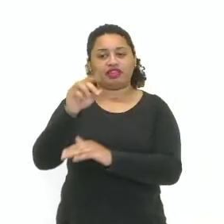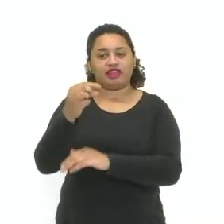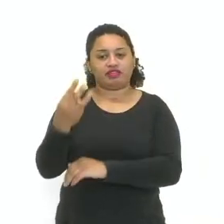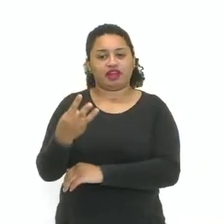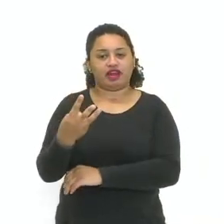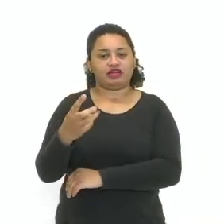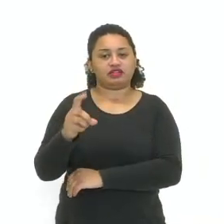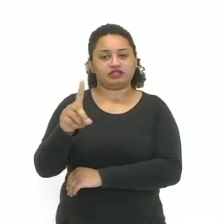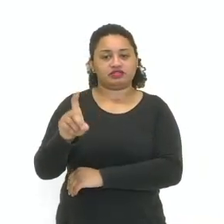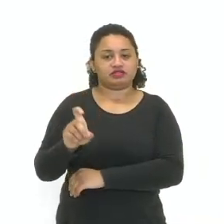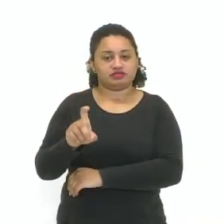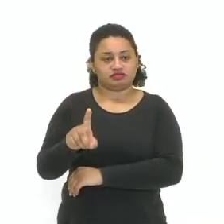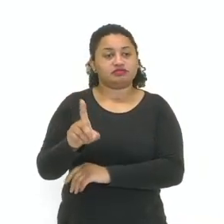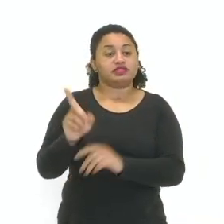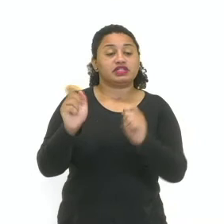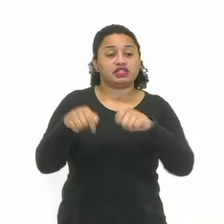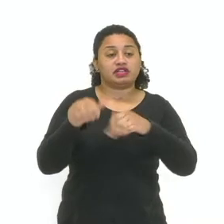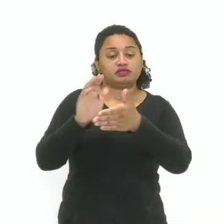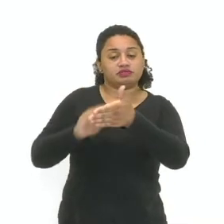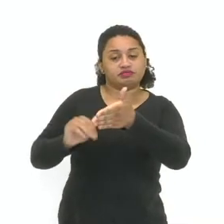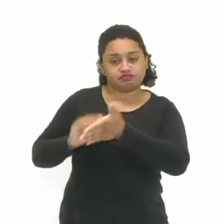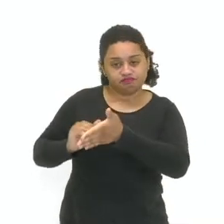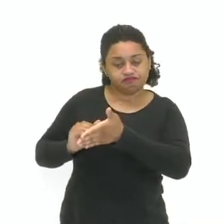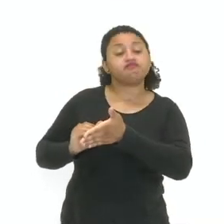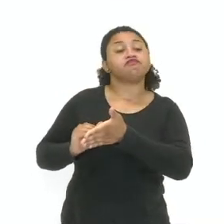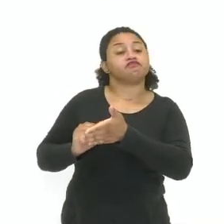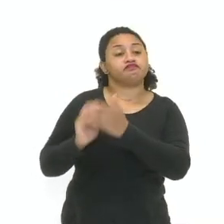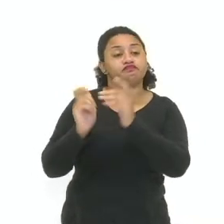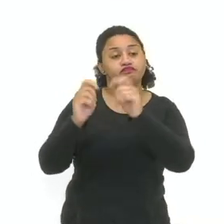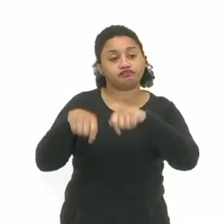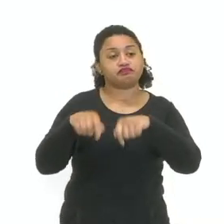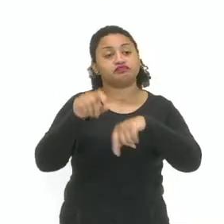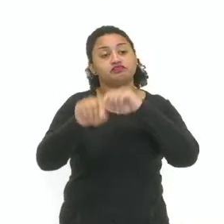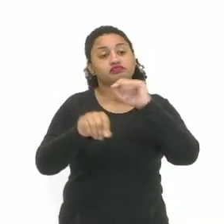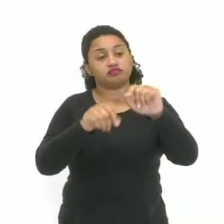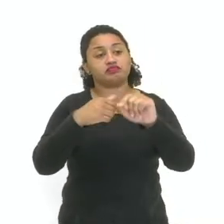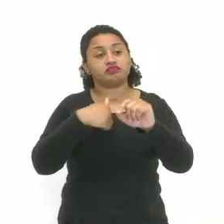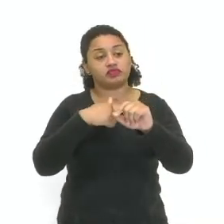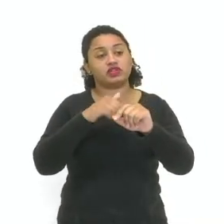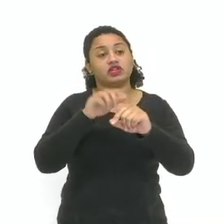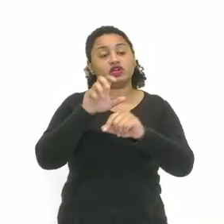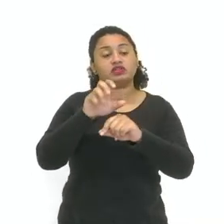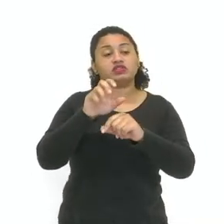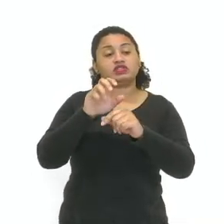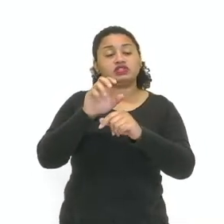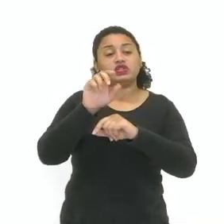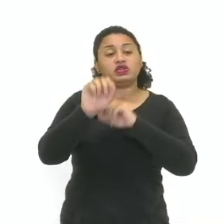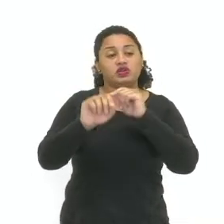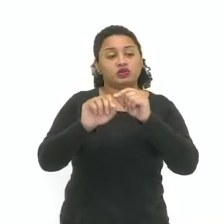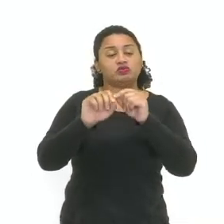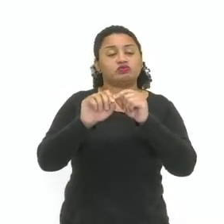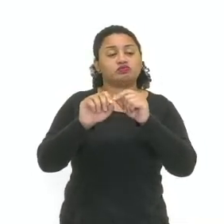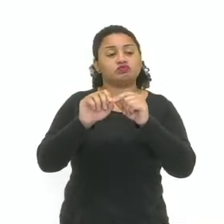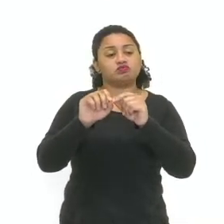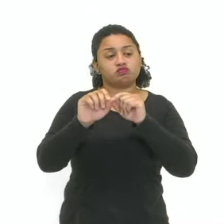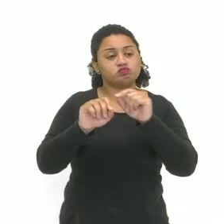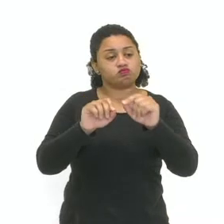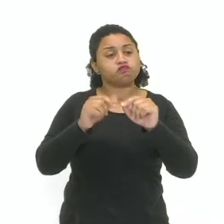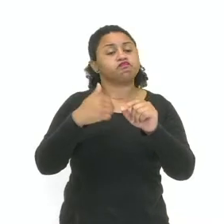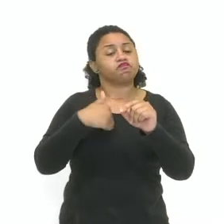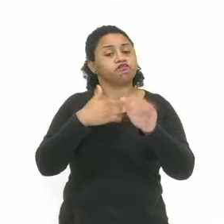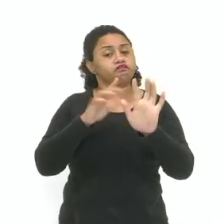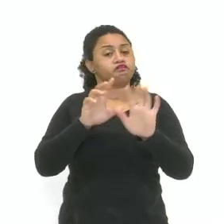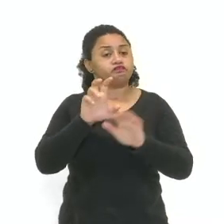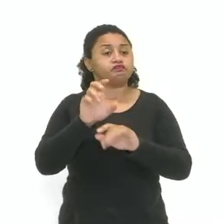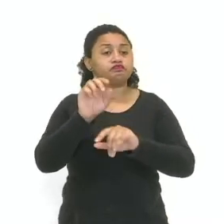3, que há a possibilidade aqui da simplificação. Então, 5 vezes 4 vezes 3 fatorial